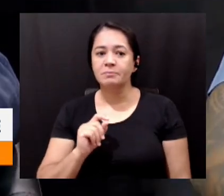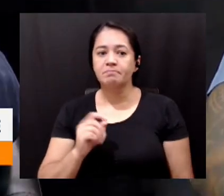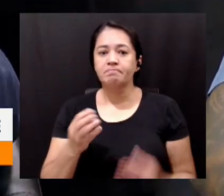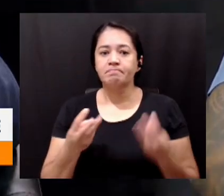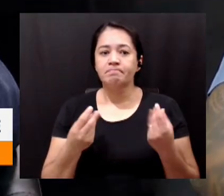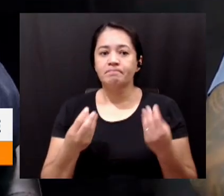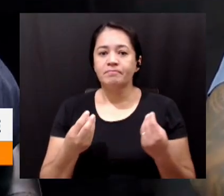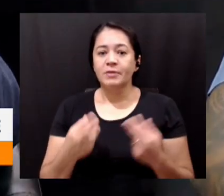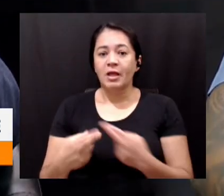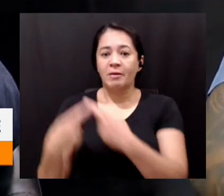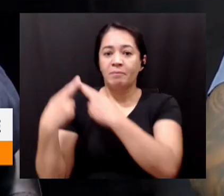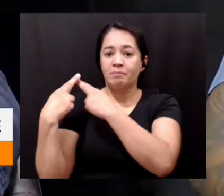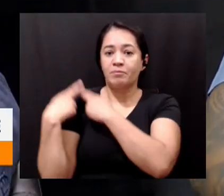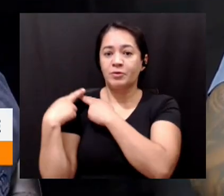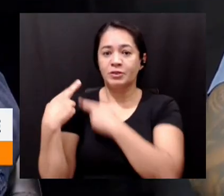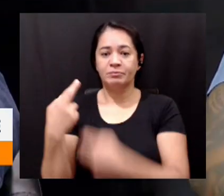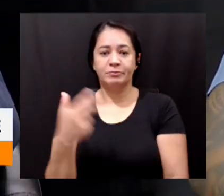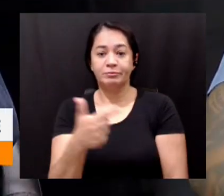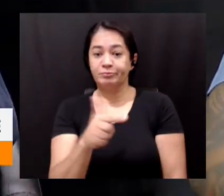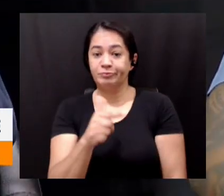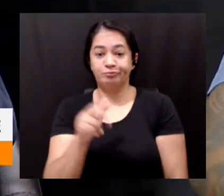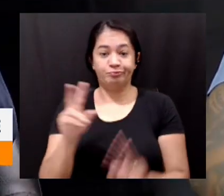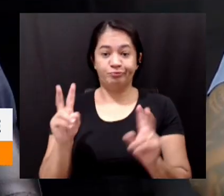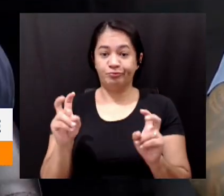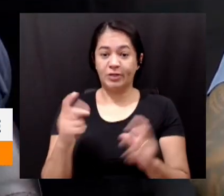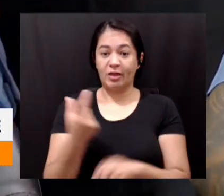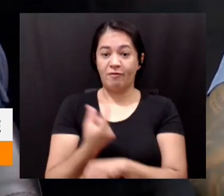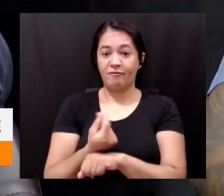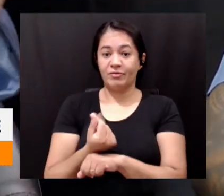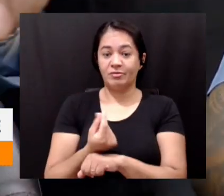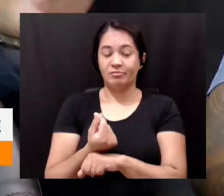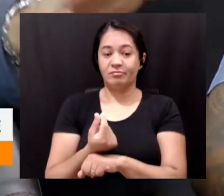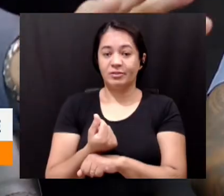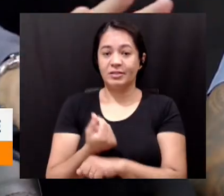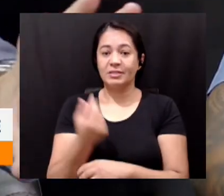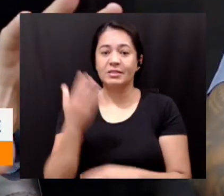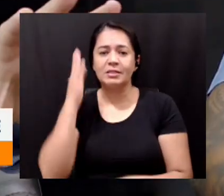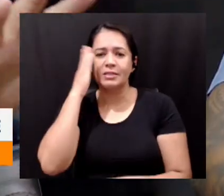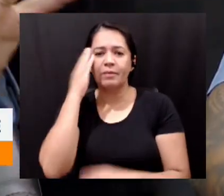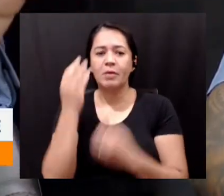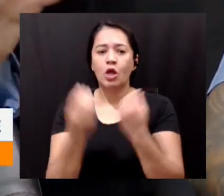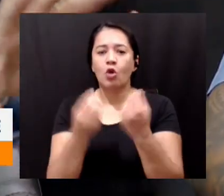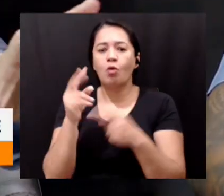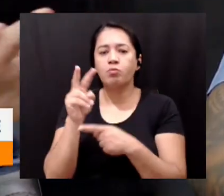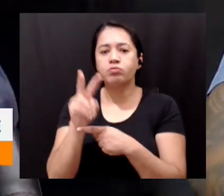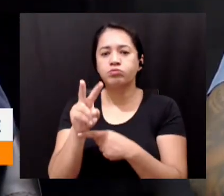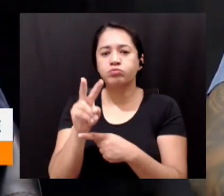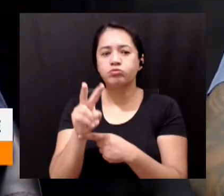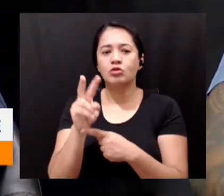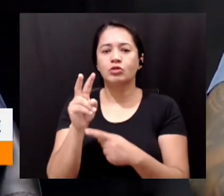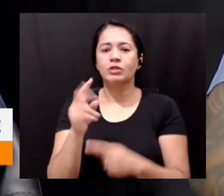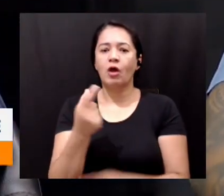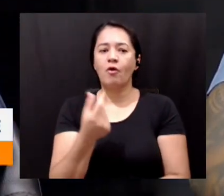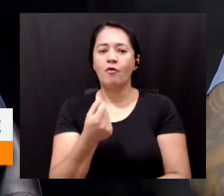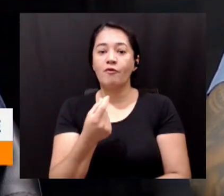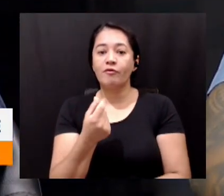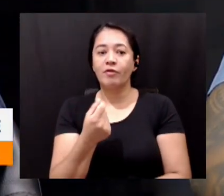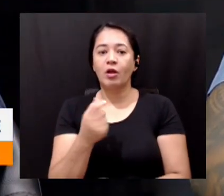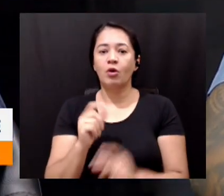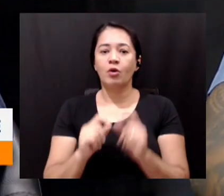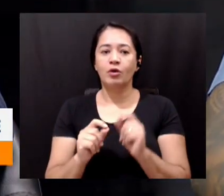responsabilidade, vamos dizer, entre aspas, financeira, de saber cuidar, de ver, de disponibilizar um valor que seja factível para